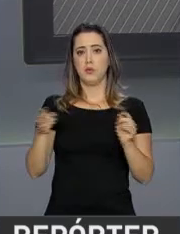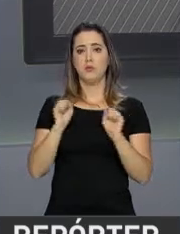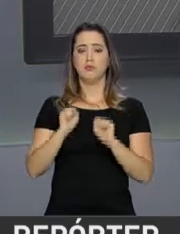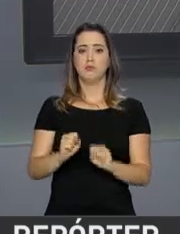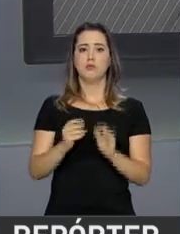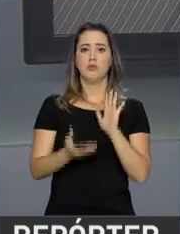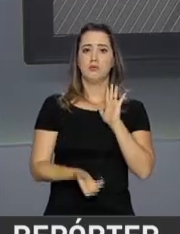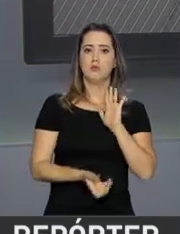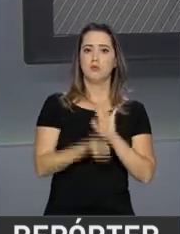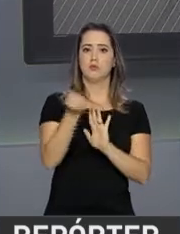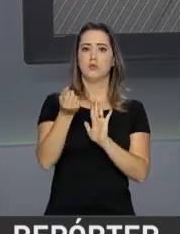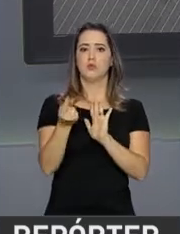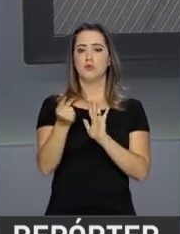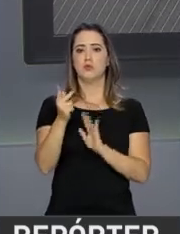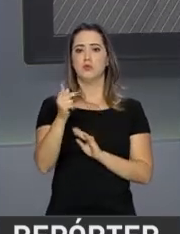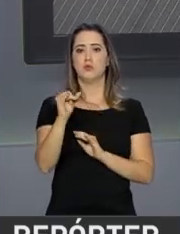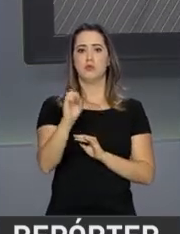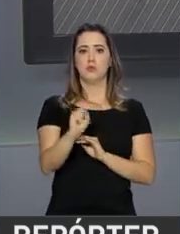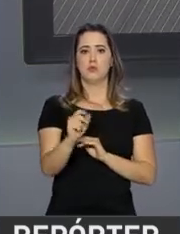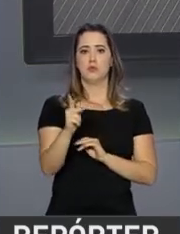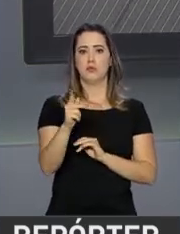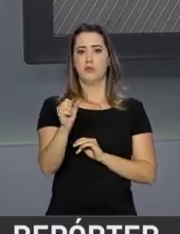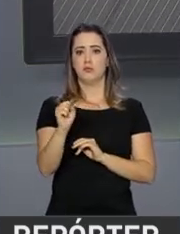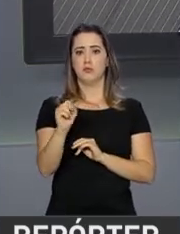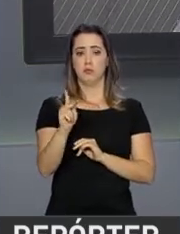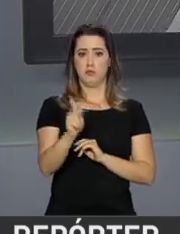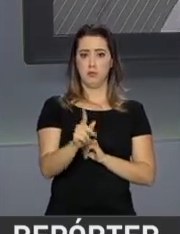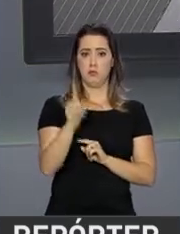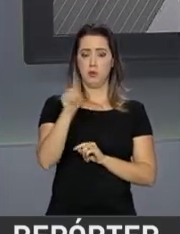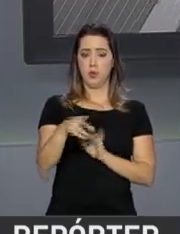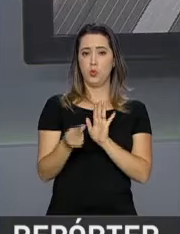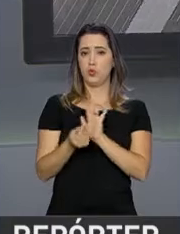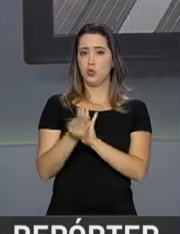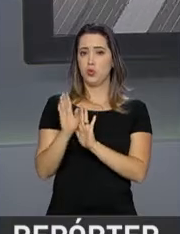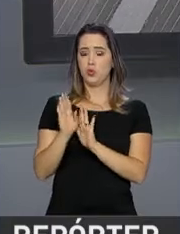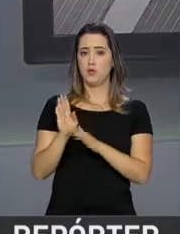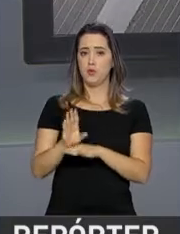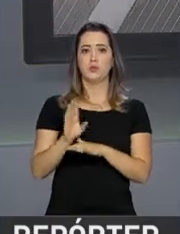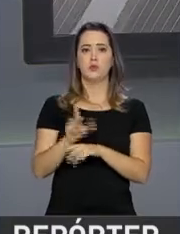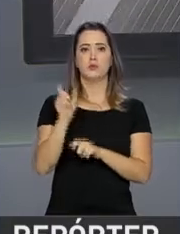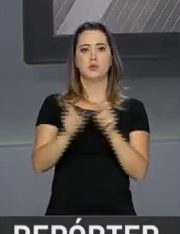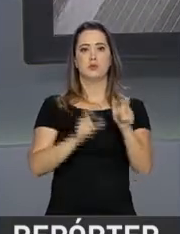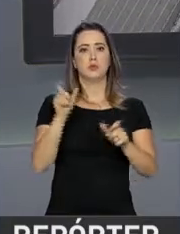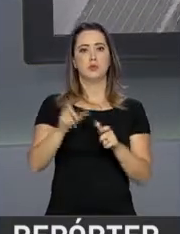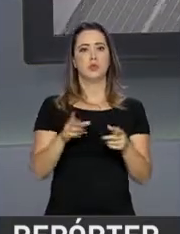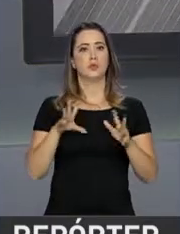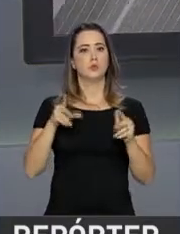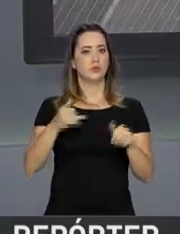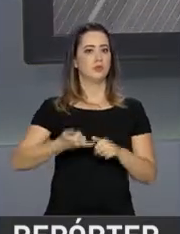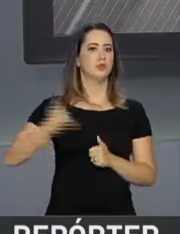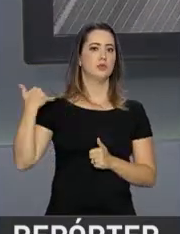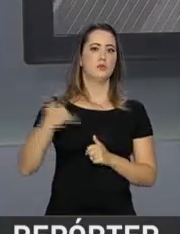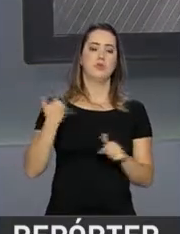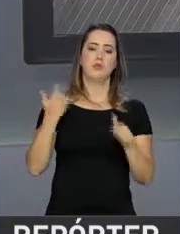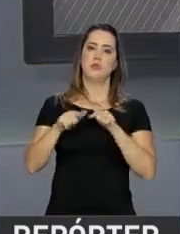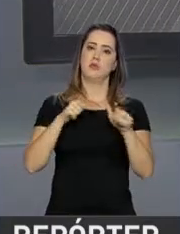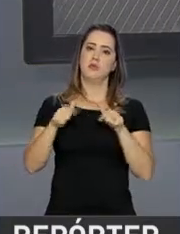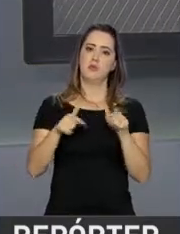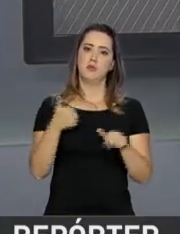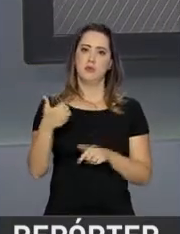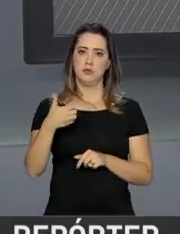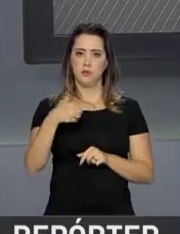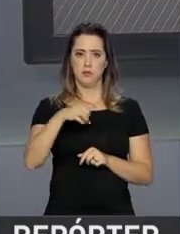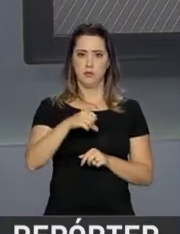possibilidades de saque do fundo pis pasep o benefício vai ser estendido para os cotistas de todas as idades que